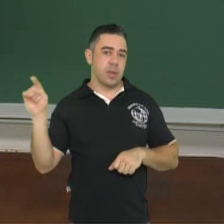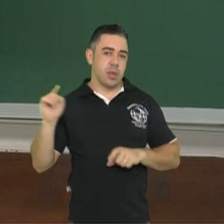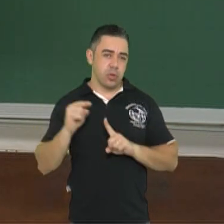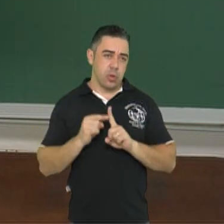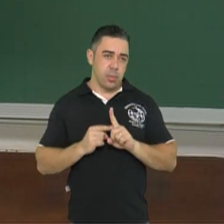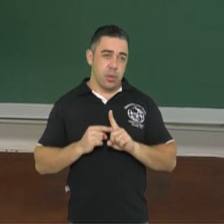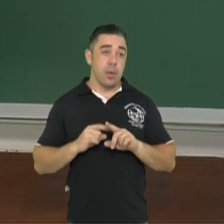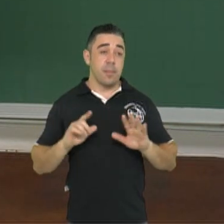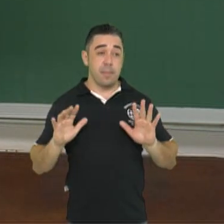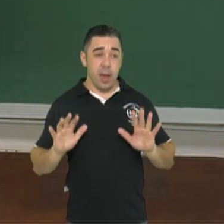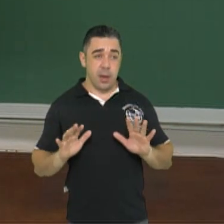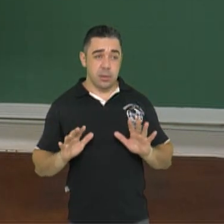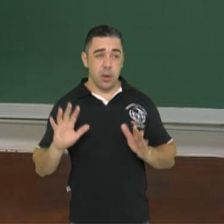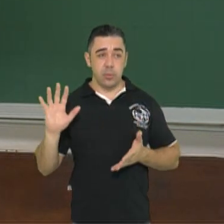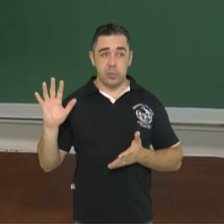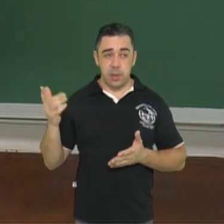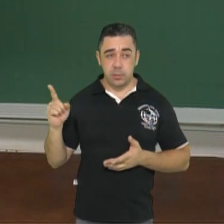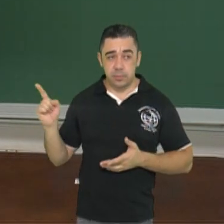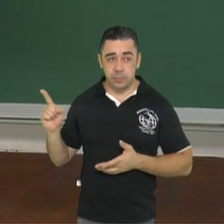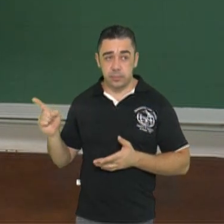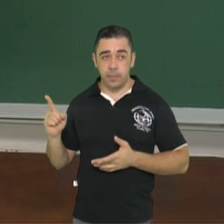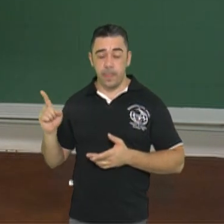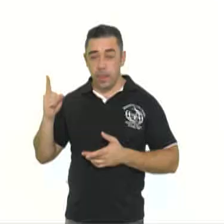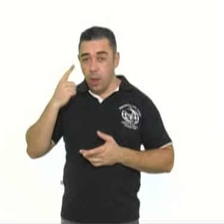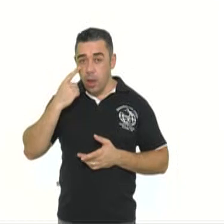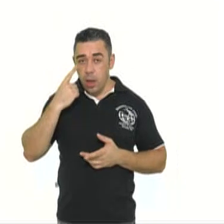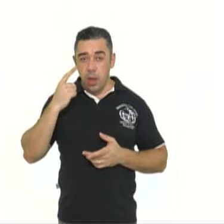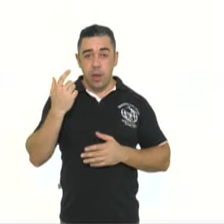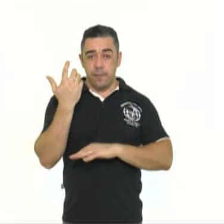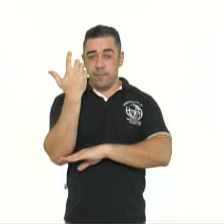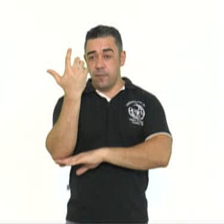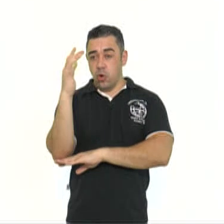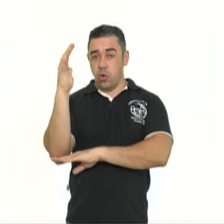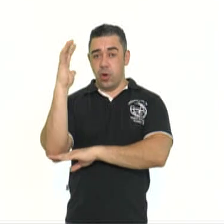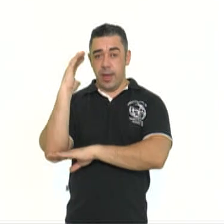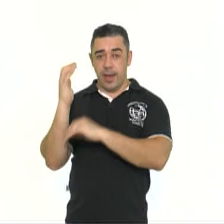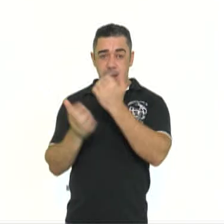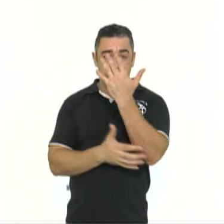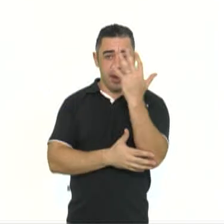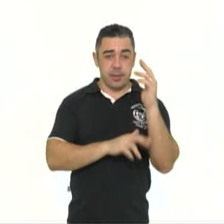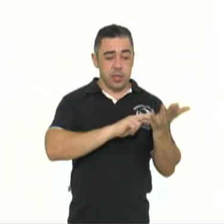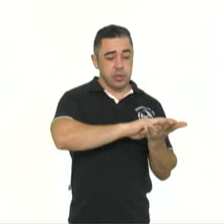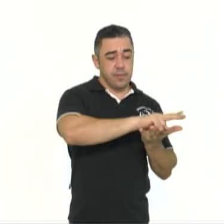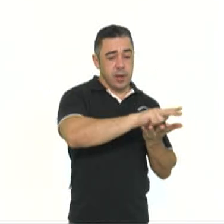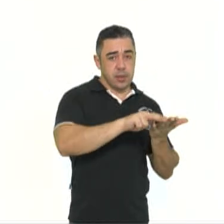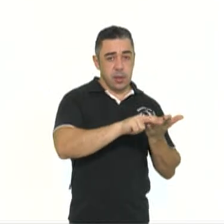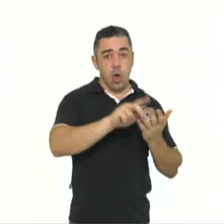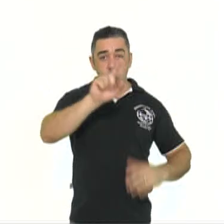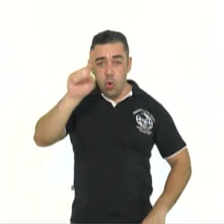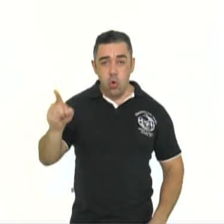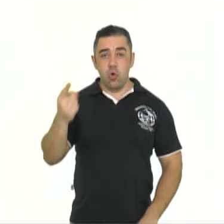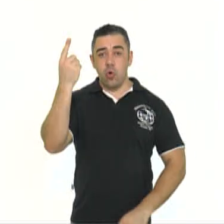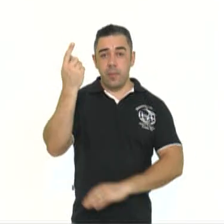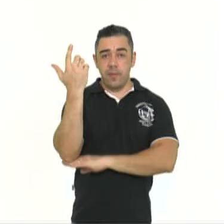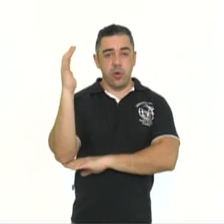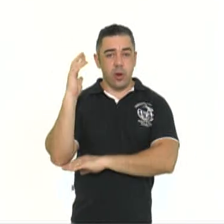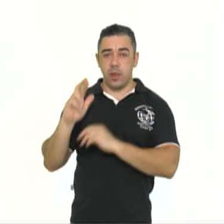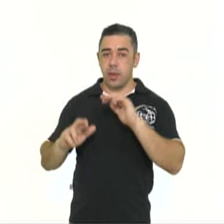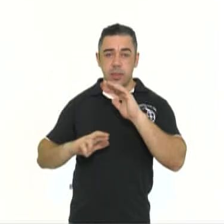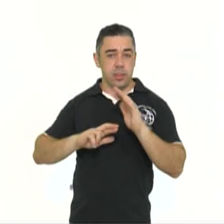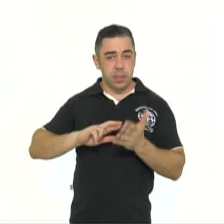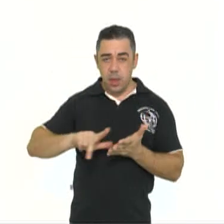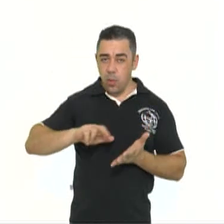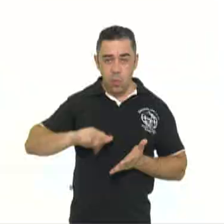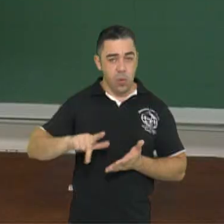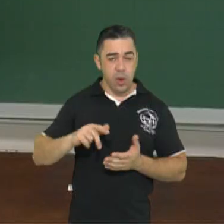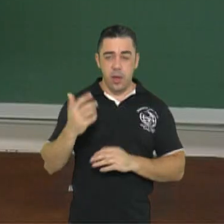plantação. Mas veja, o que está dizendo na figura para vocês? Floresta é diversidade, monocultura não é floresta. Onde que a gente vê